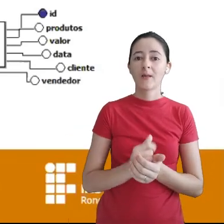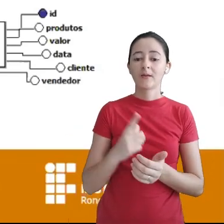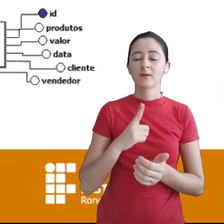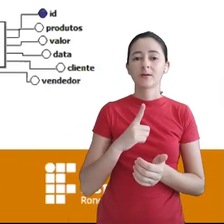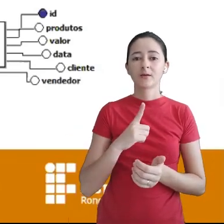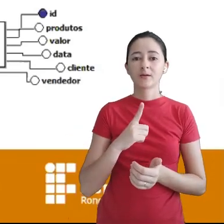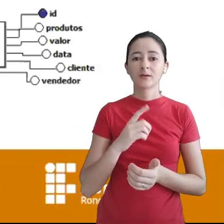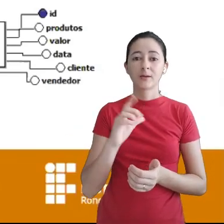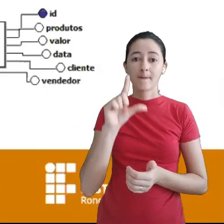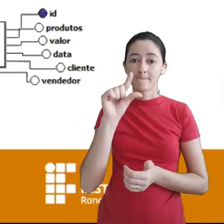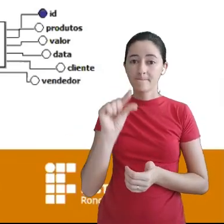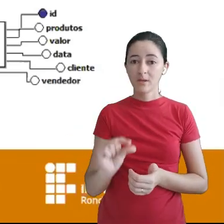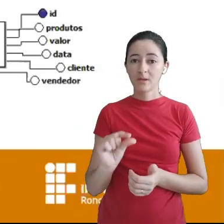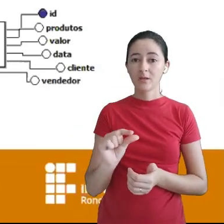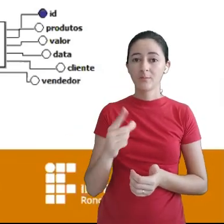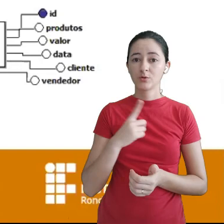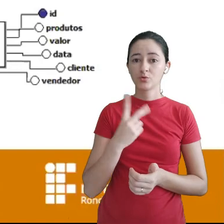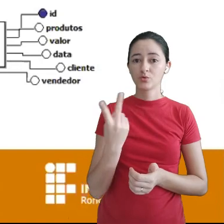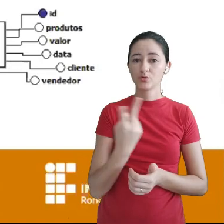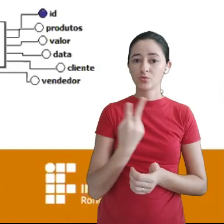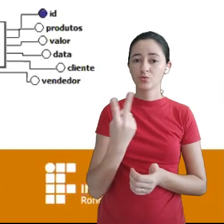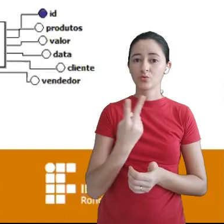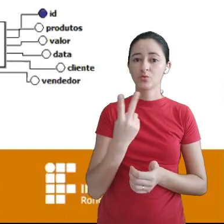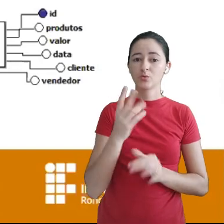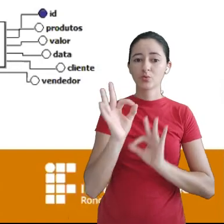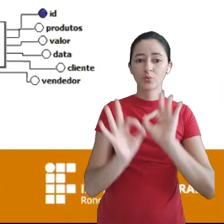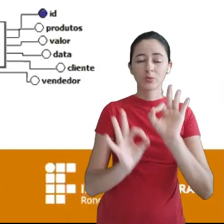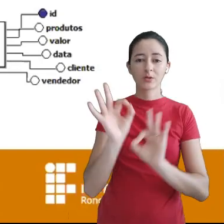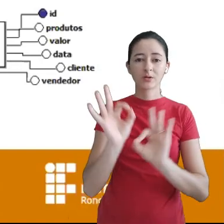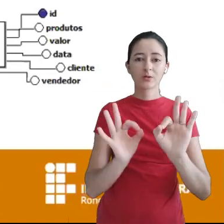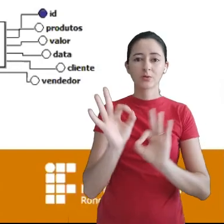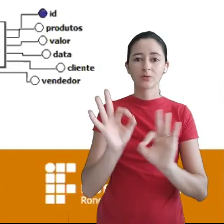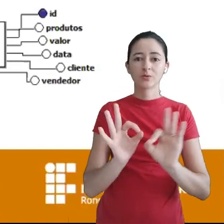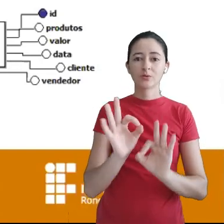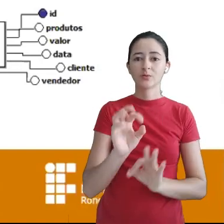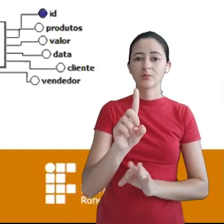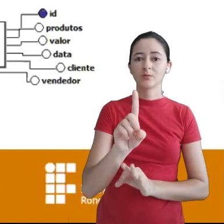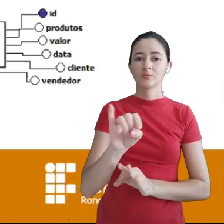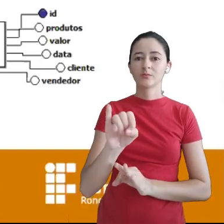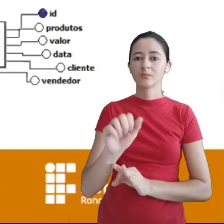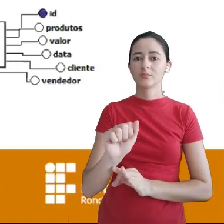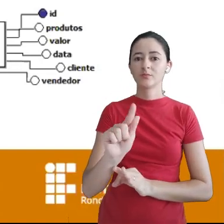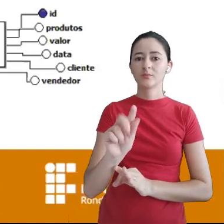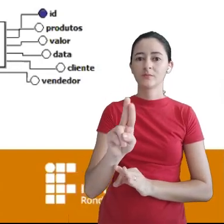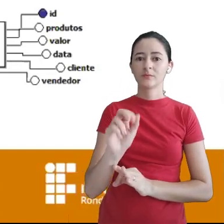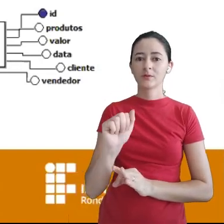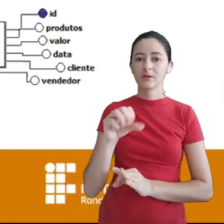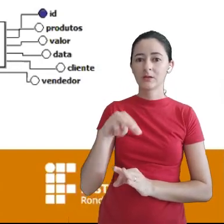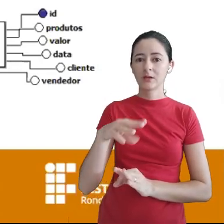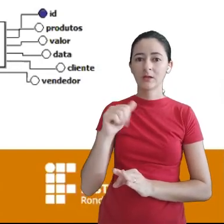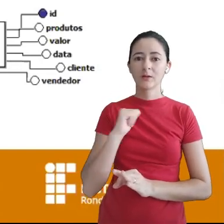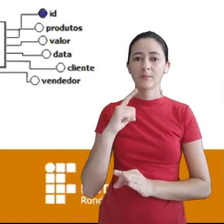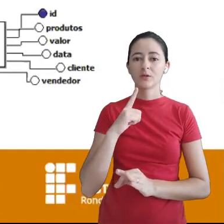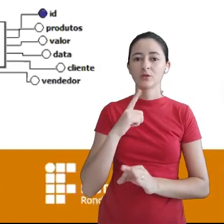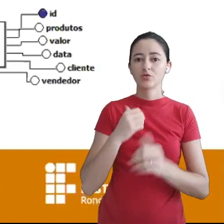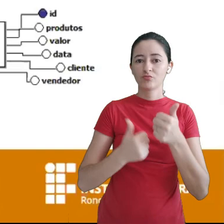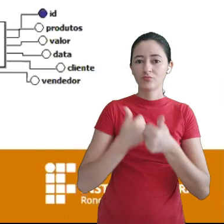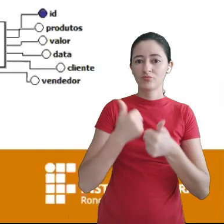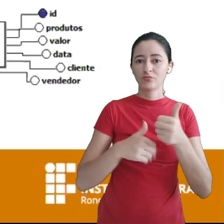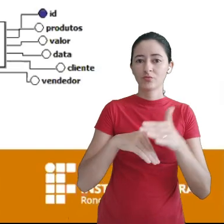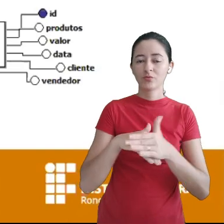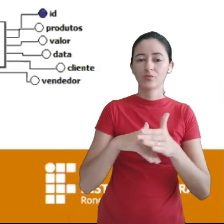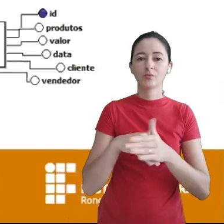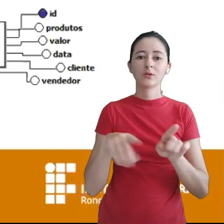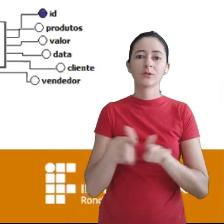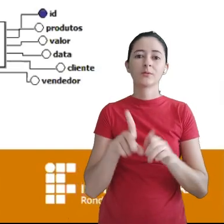vamos colocar a cardinalidade mínima naqueles dois diagramas que nós estamos montando até o momento, que é o da partida de